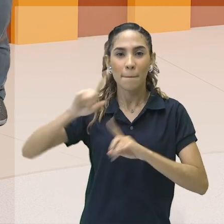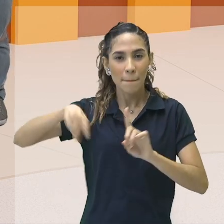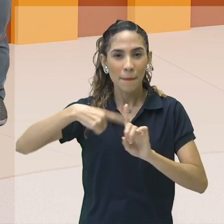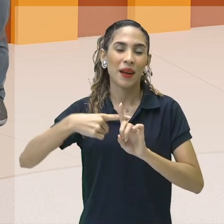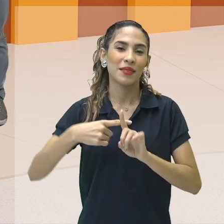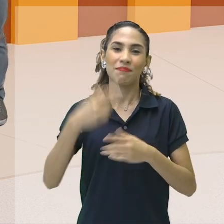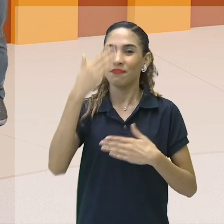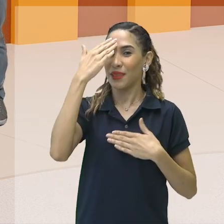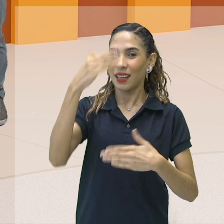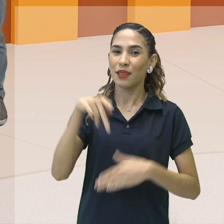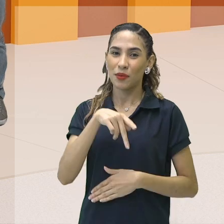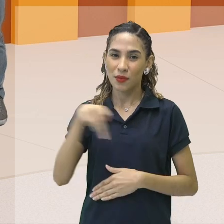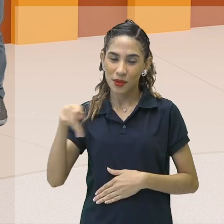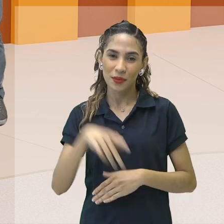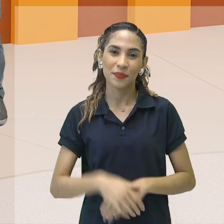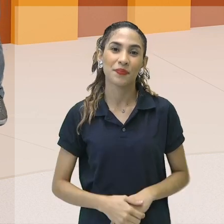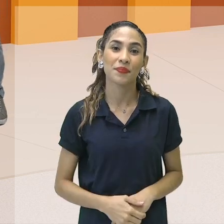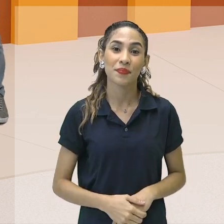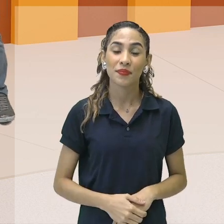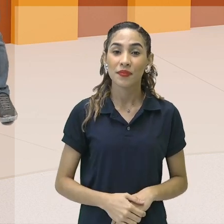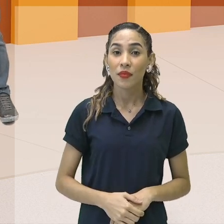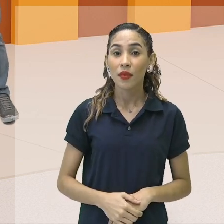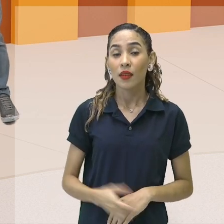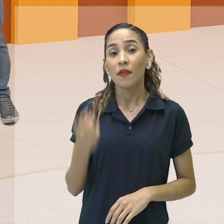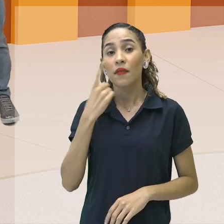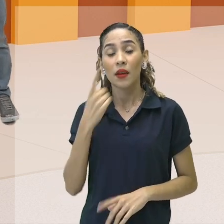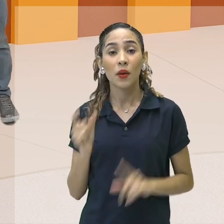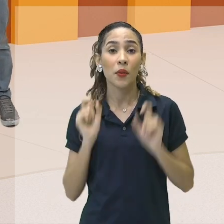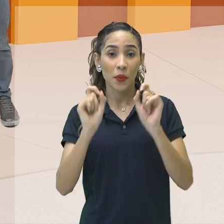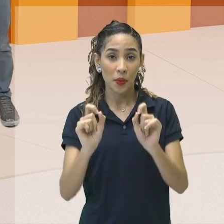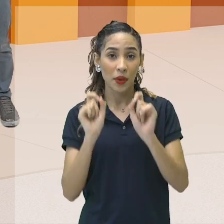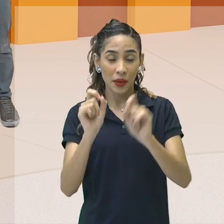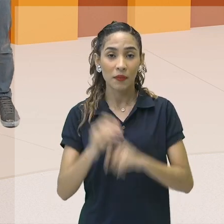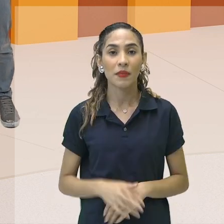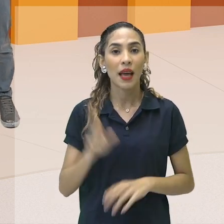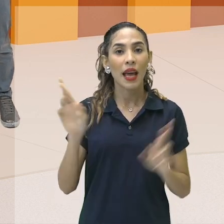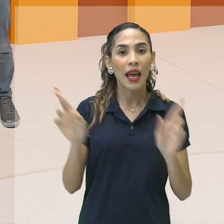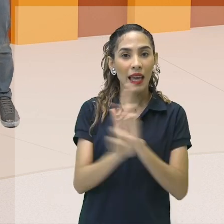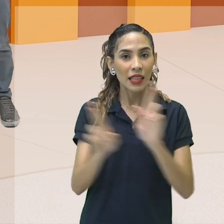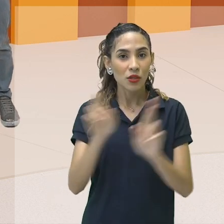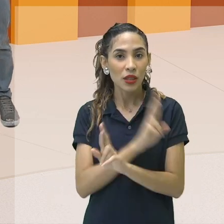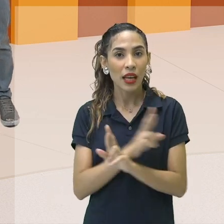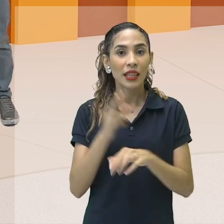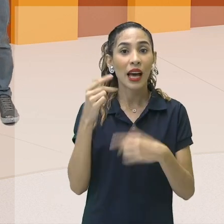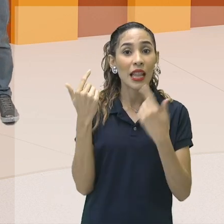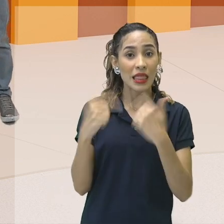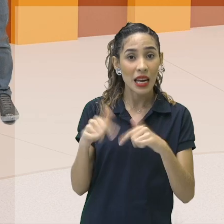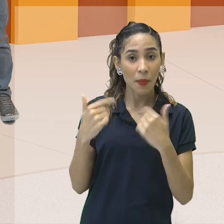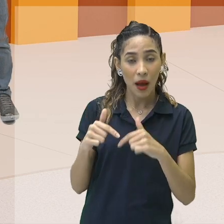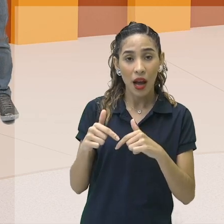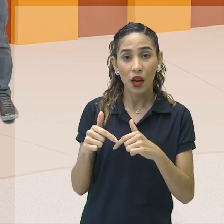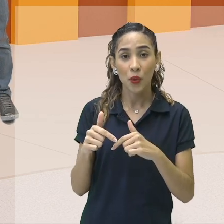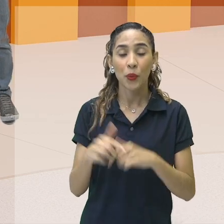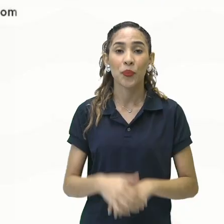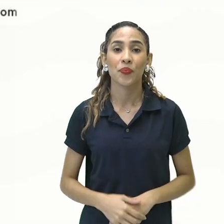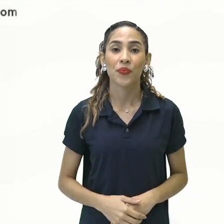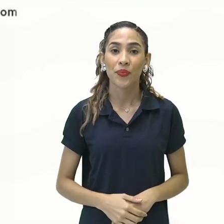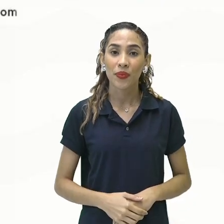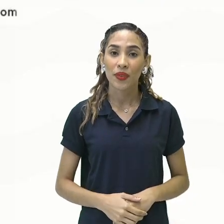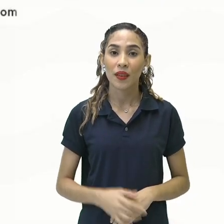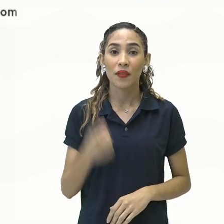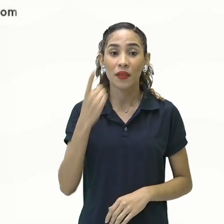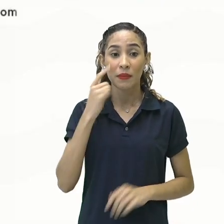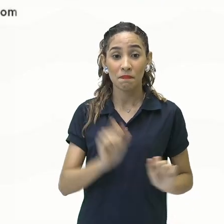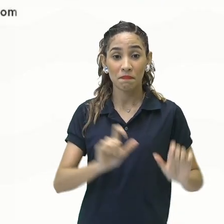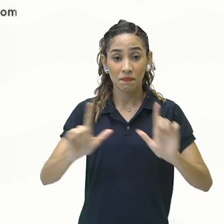professor Rosângelo. Vamos verificar as questões relacionadas a emprego, saindo um pouco da educação e ir para o emprego, pessoal. Vamos ver na próxima tela.